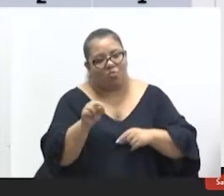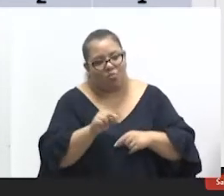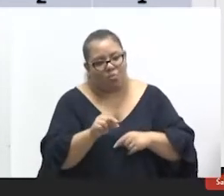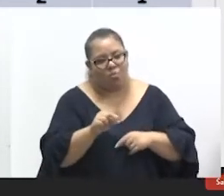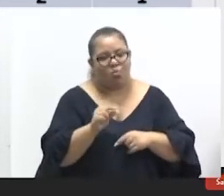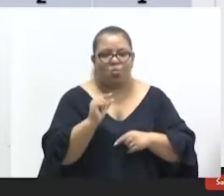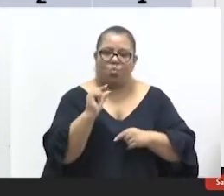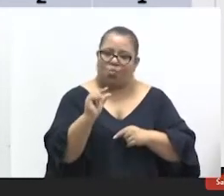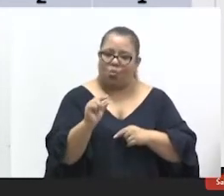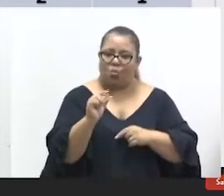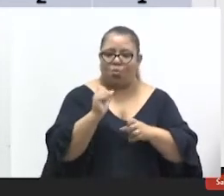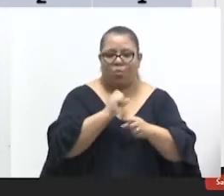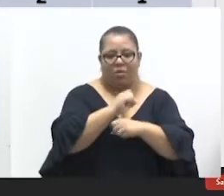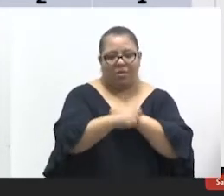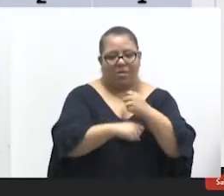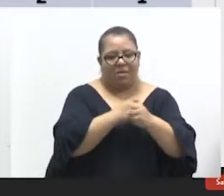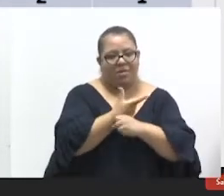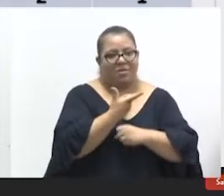de 2020 para